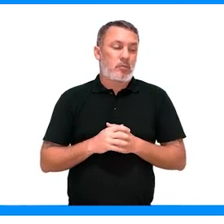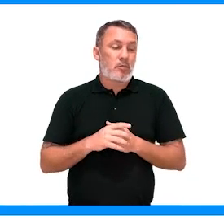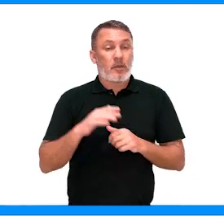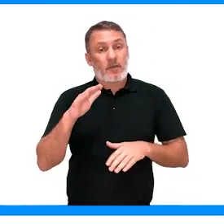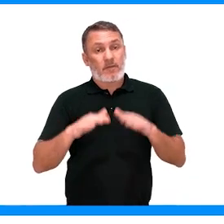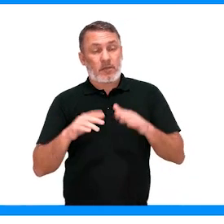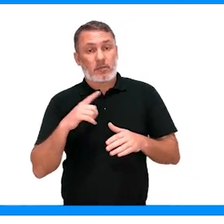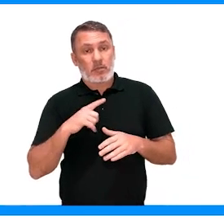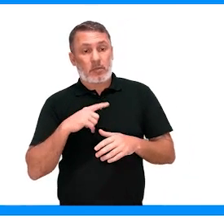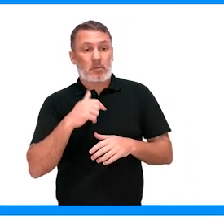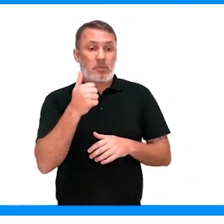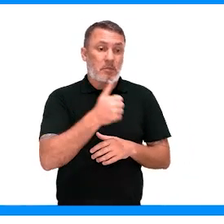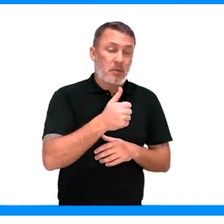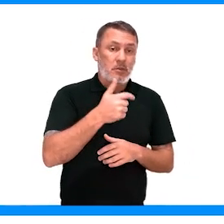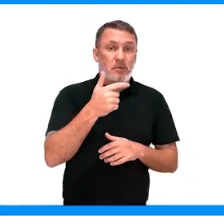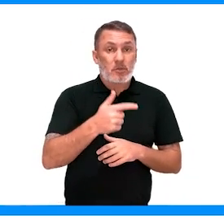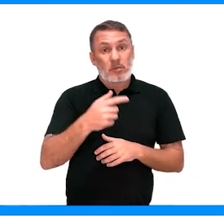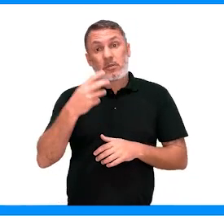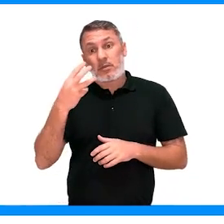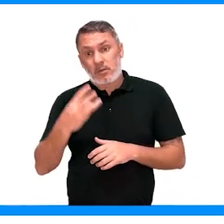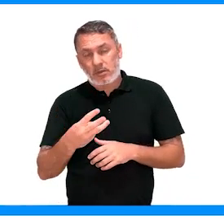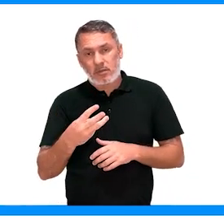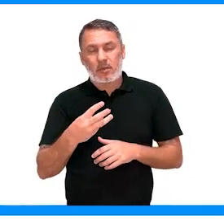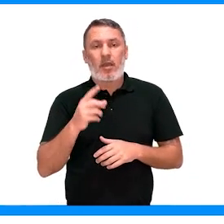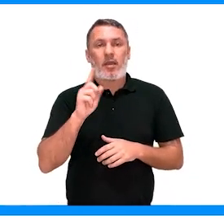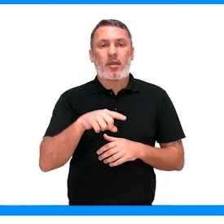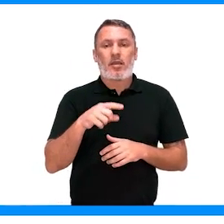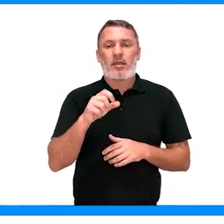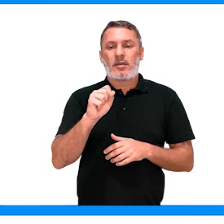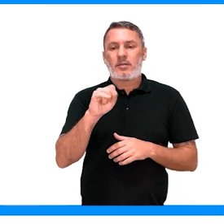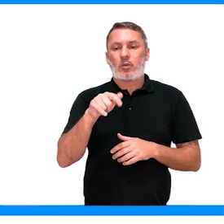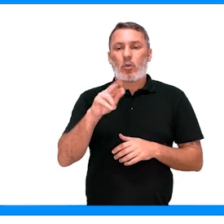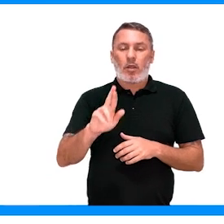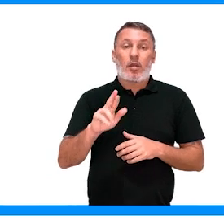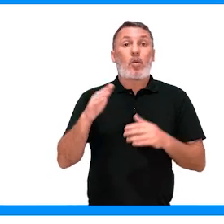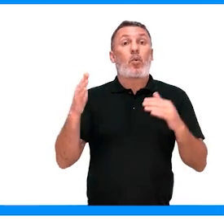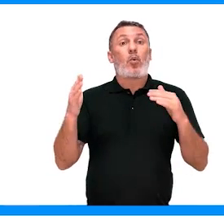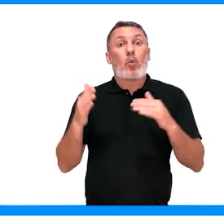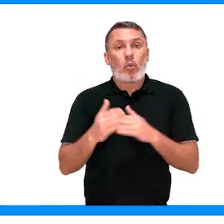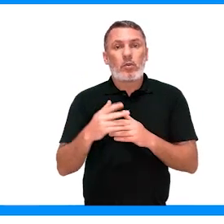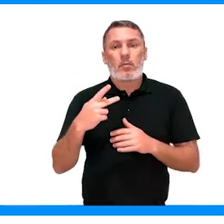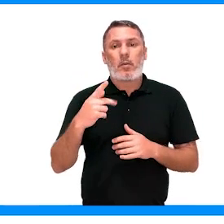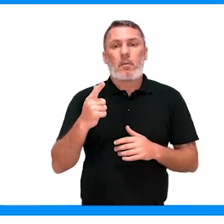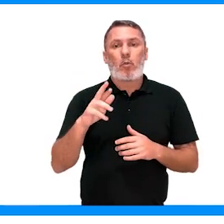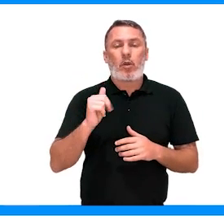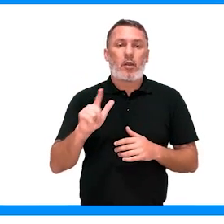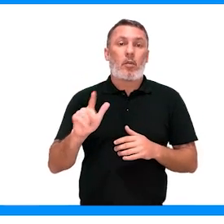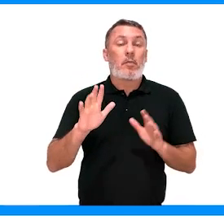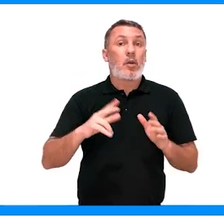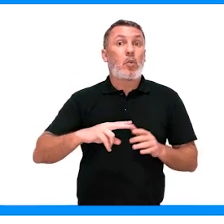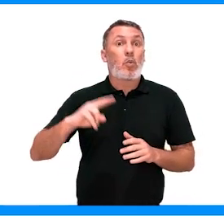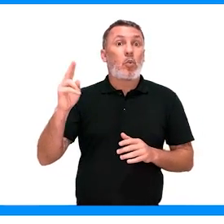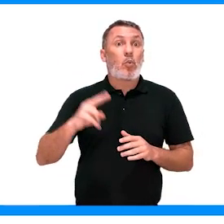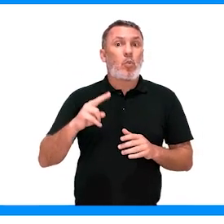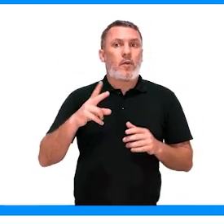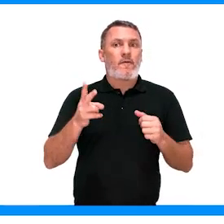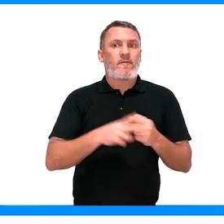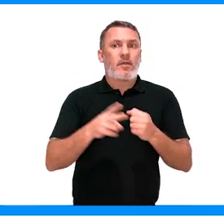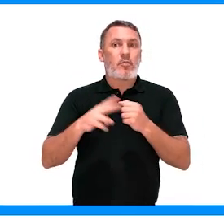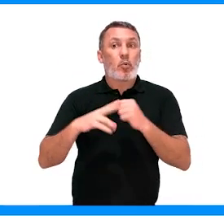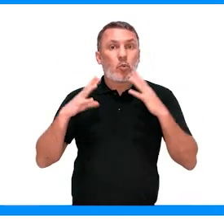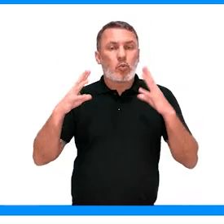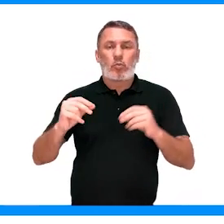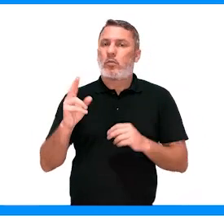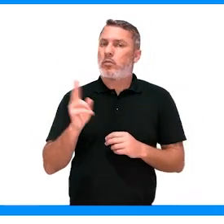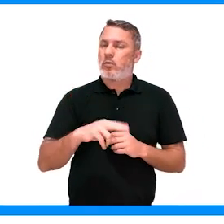às vezes na primeira, na segunda, na terceira do singular e a última do plural. Mas nunca, isso em todos